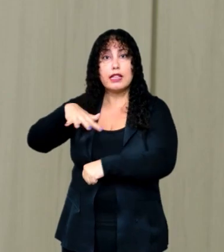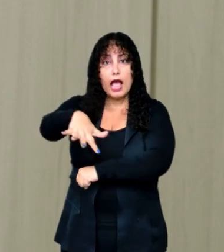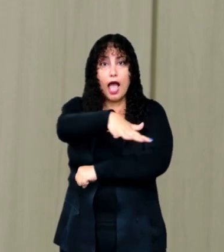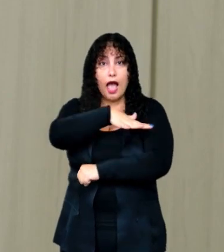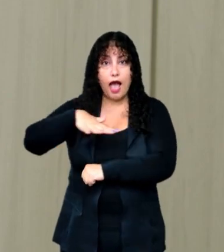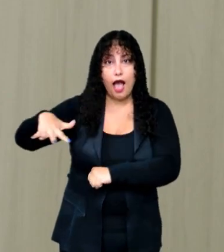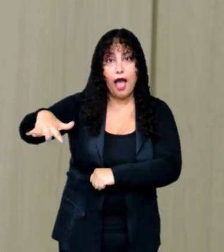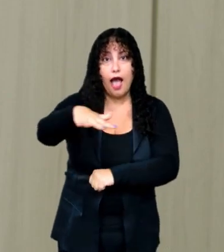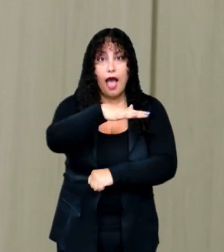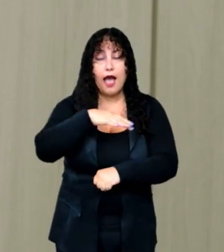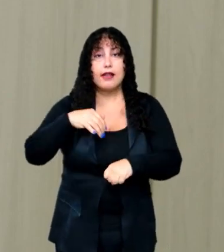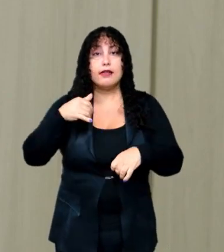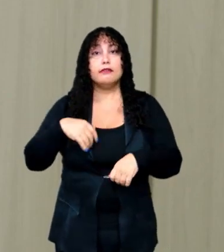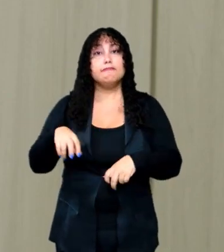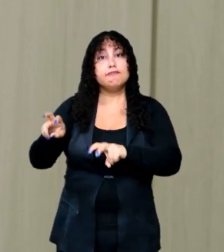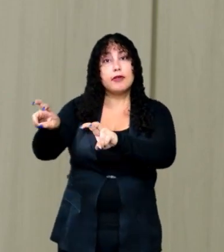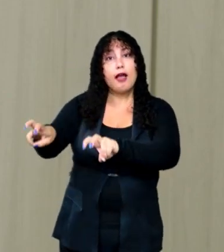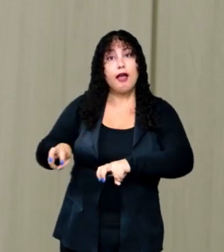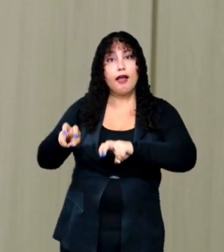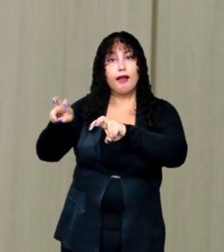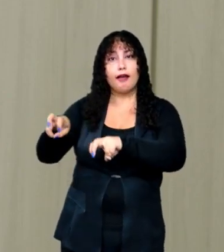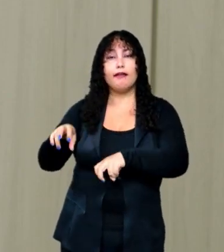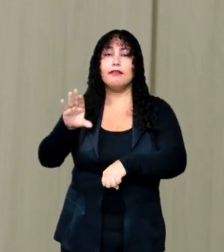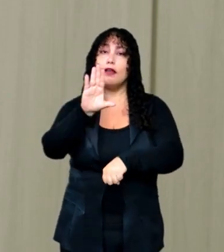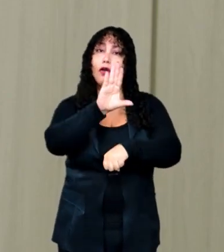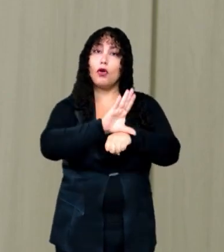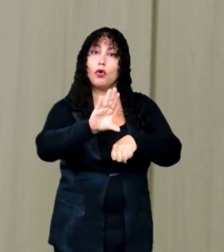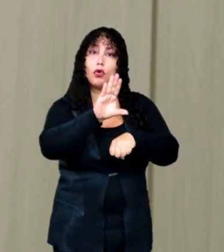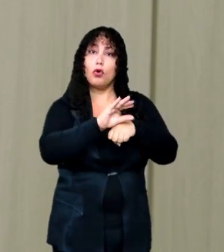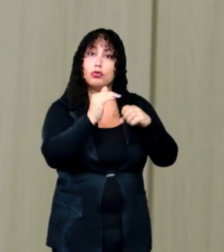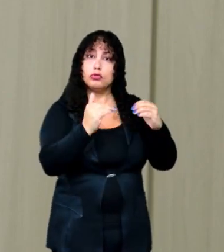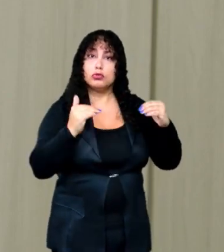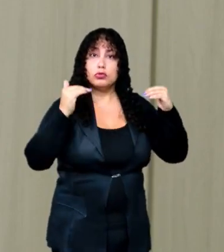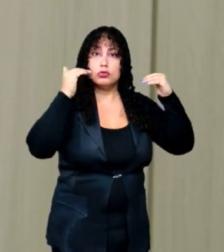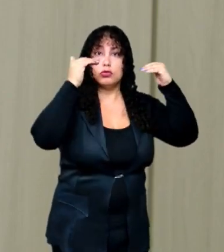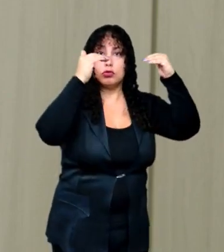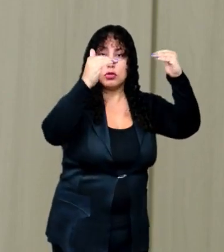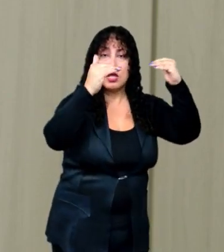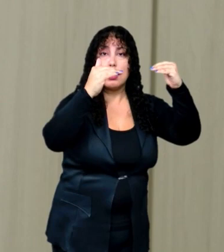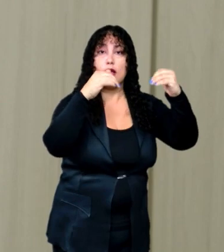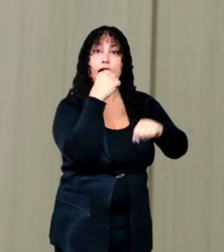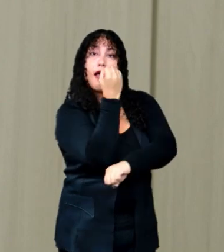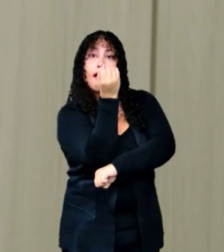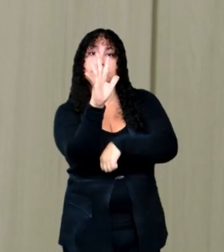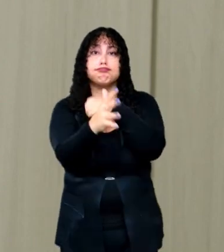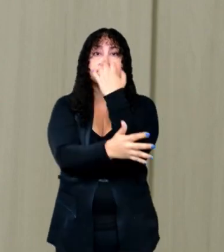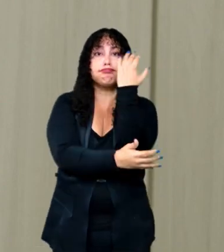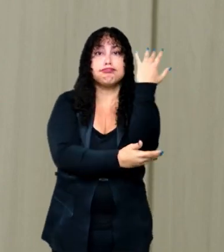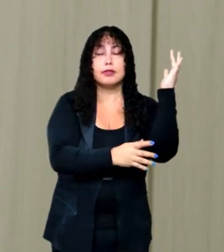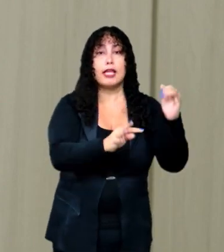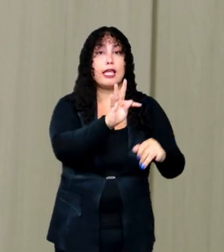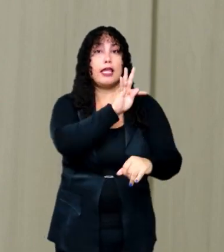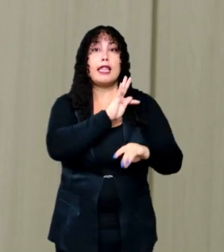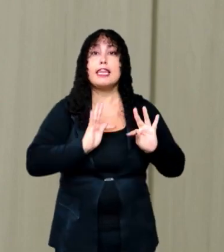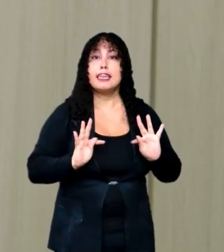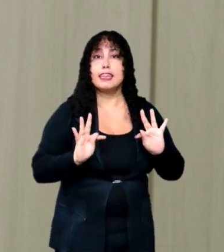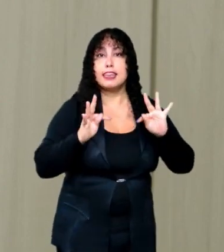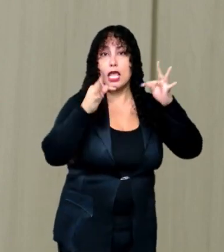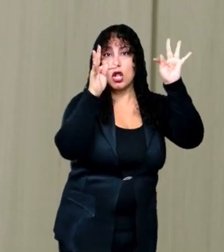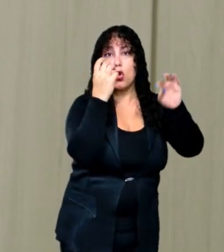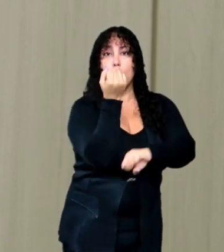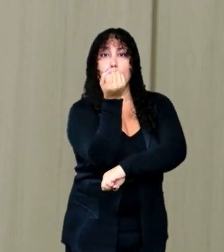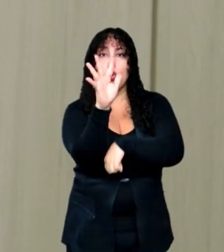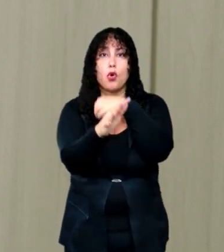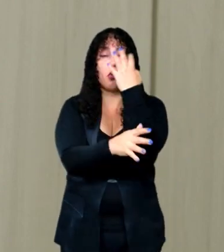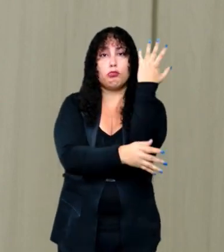áreas agrárias, né? Que a gente tem o curso superior de agroecologia, tecnólogo em agroecologia. A